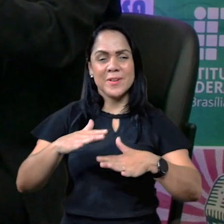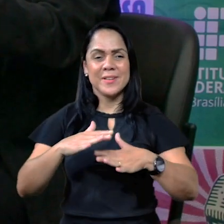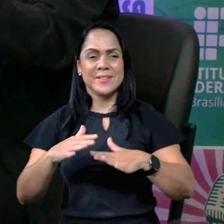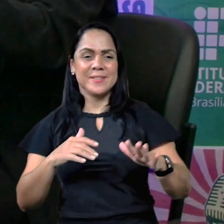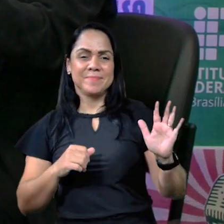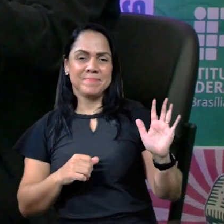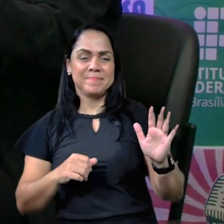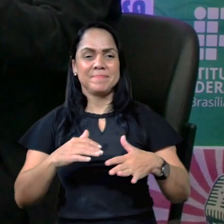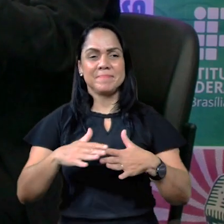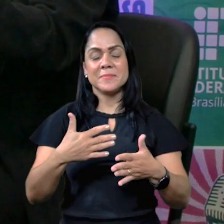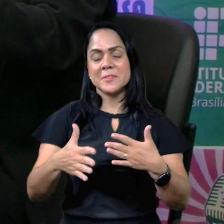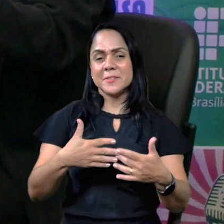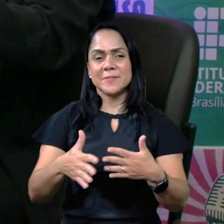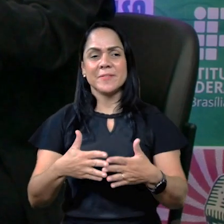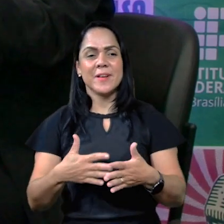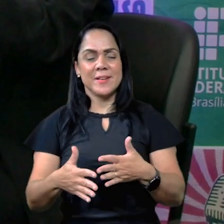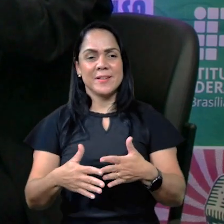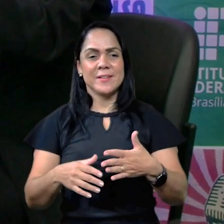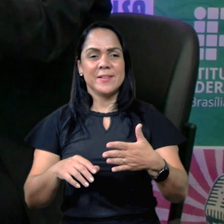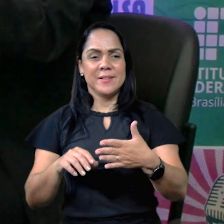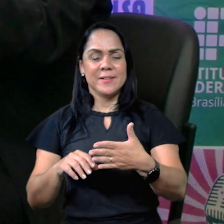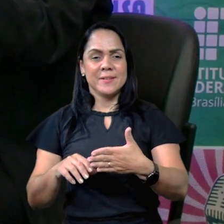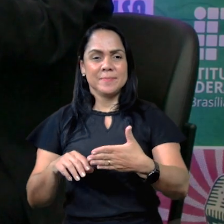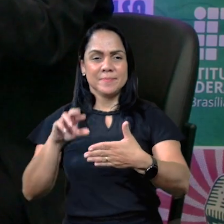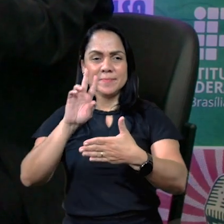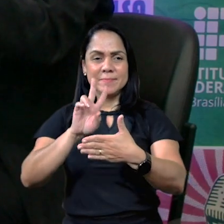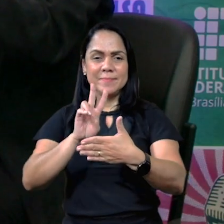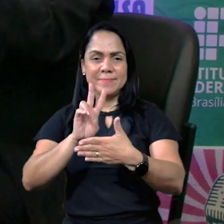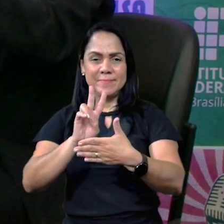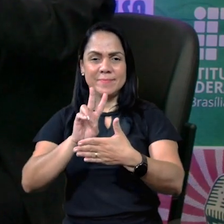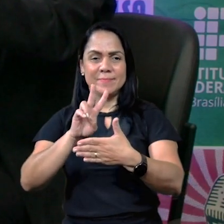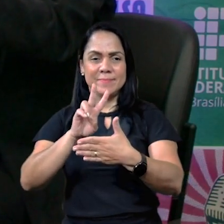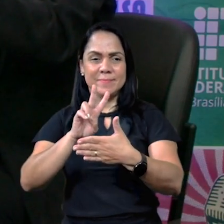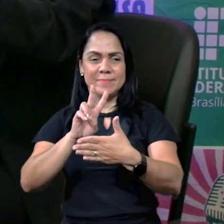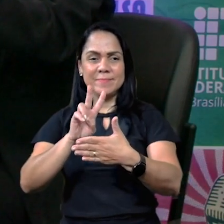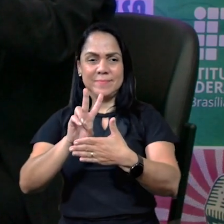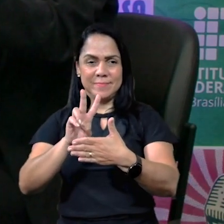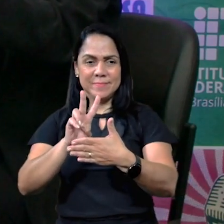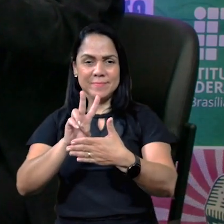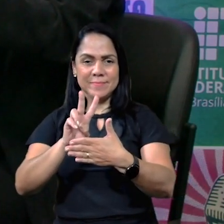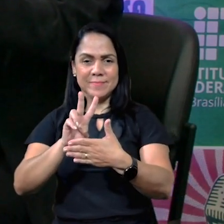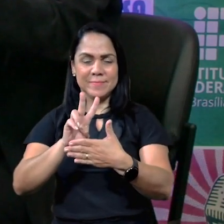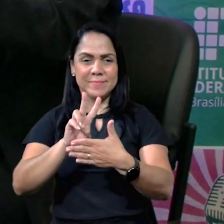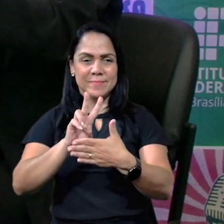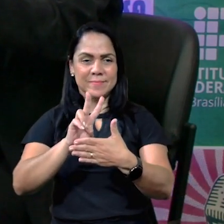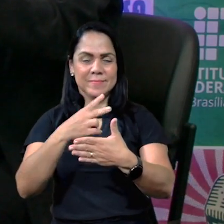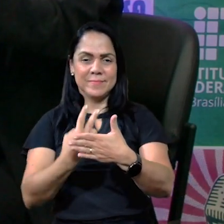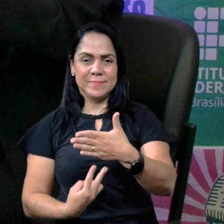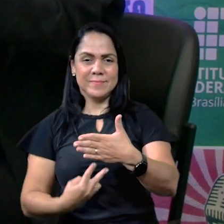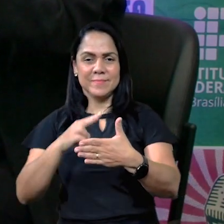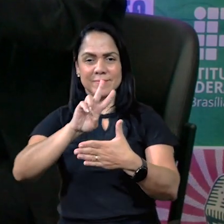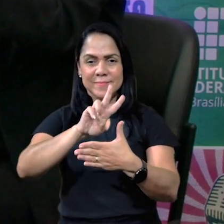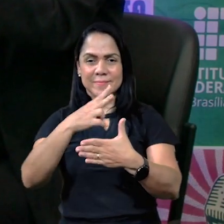ser essa mão. Então, tanto faz. A mão, né, esquerda aberta, a direita como se fosse um Vzinho. Isso. Descendo,